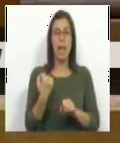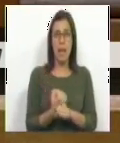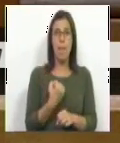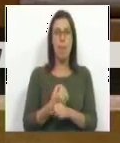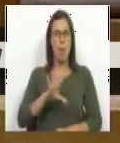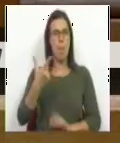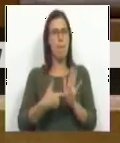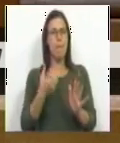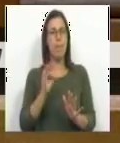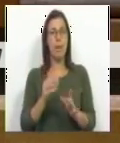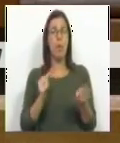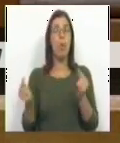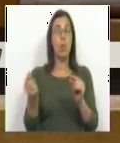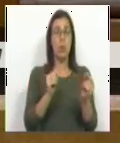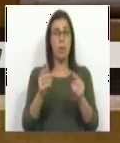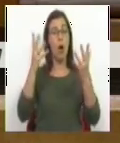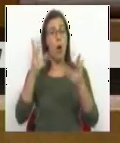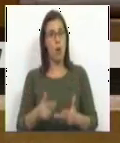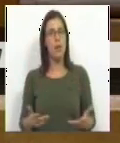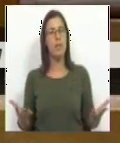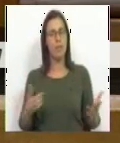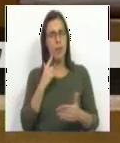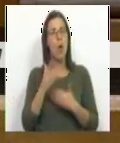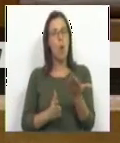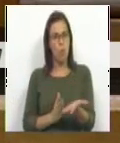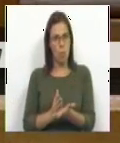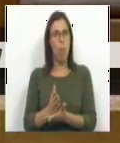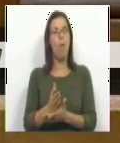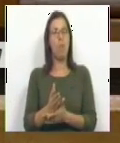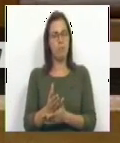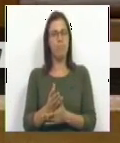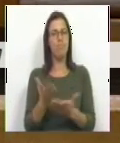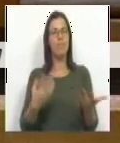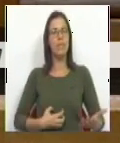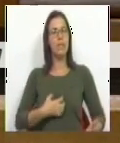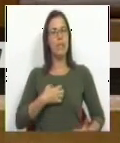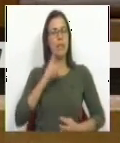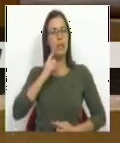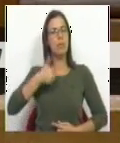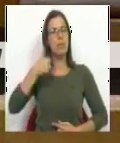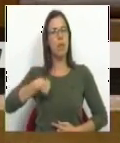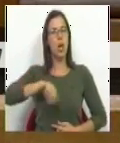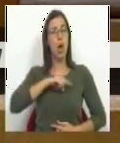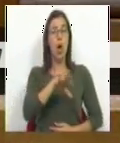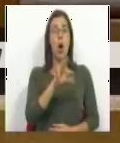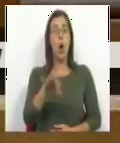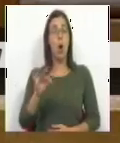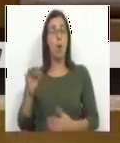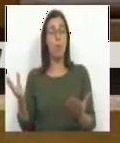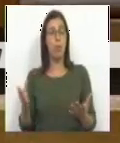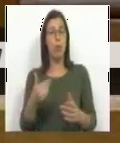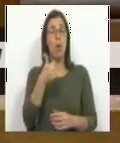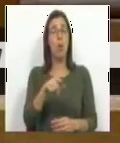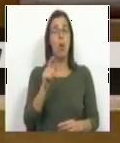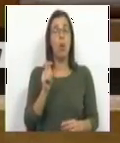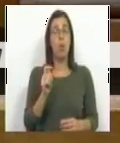precisa. O debate orçamental continuará e convoca ao sentido fundo das nossas opções. No